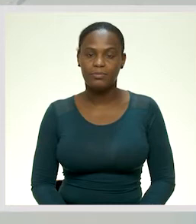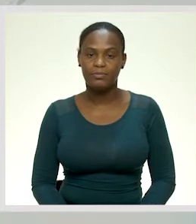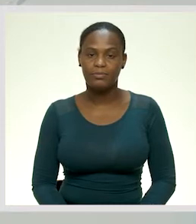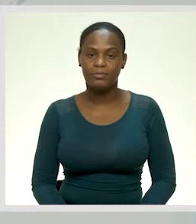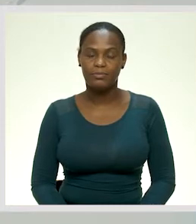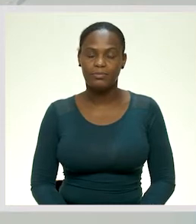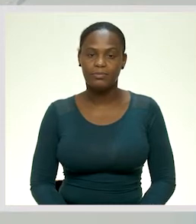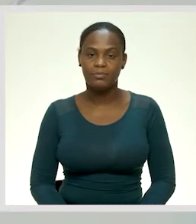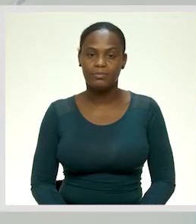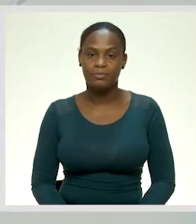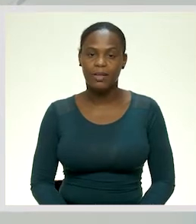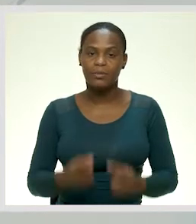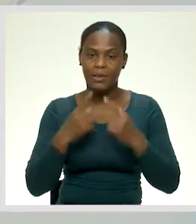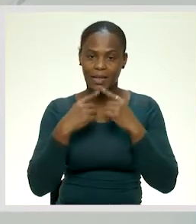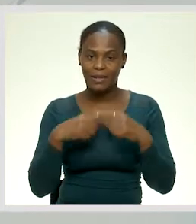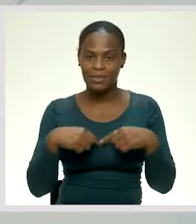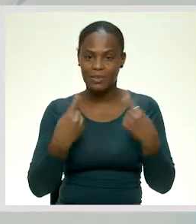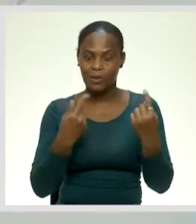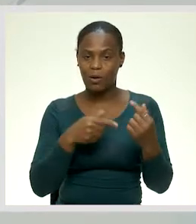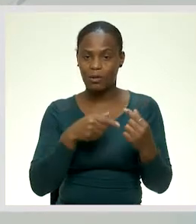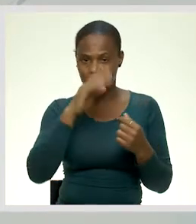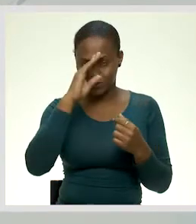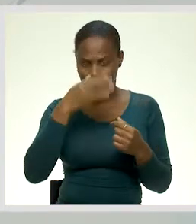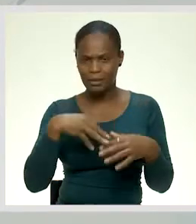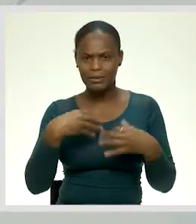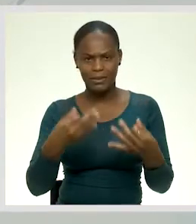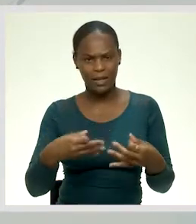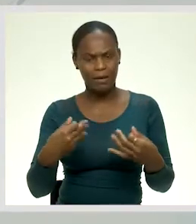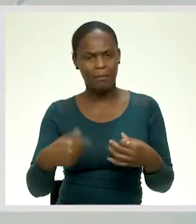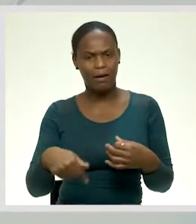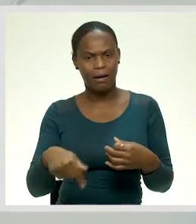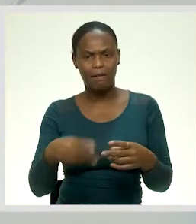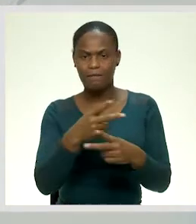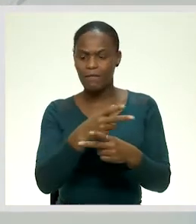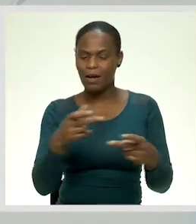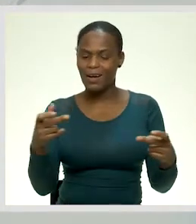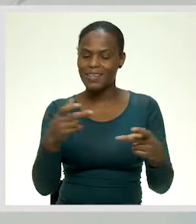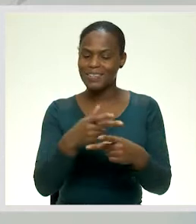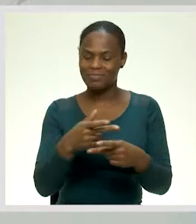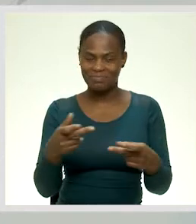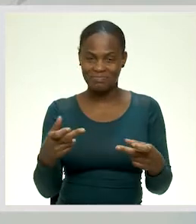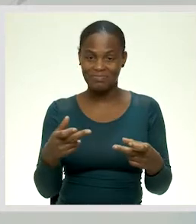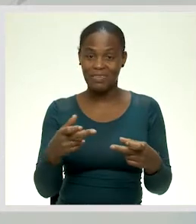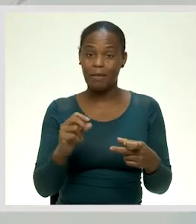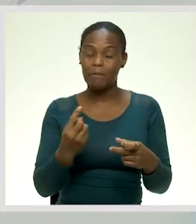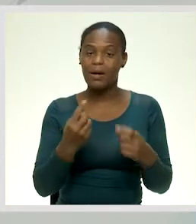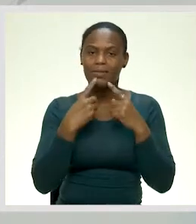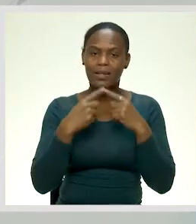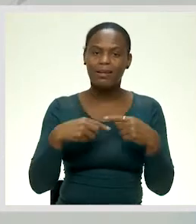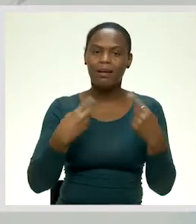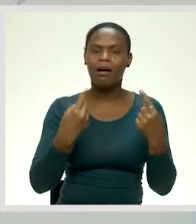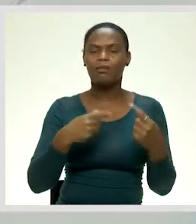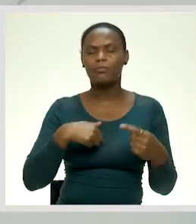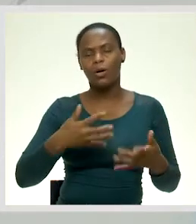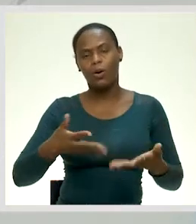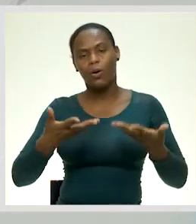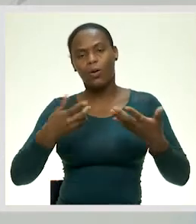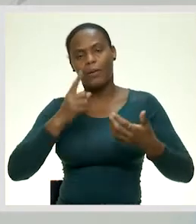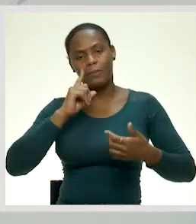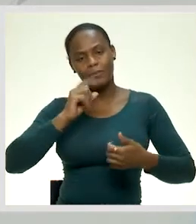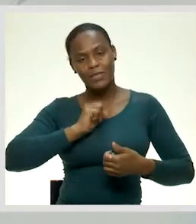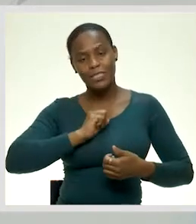Na declaração, já sabem, sempre aparecem aquelas frases, céleres frases, não? Declaro por minha honra que, ou